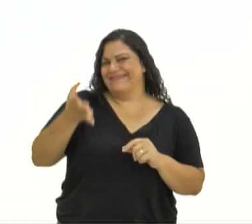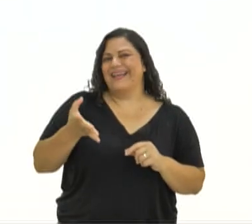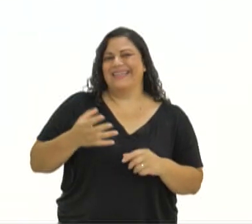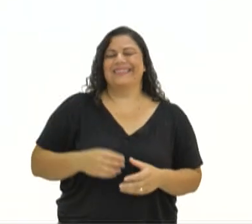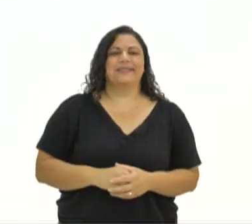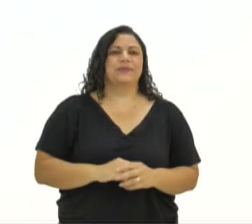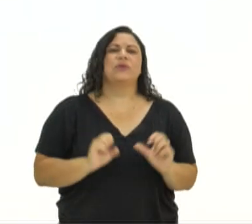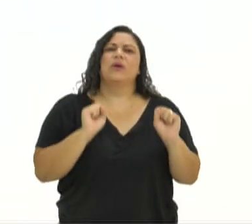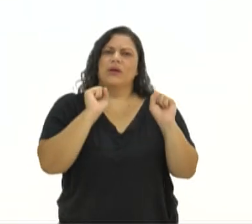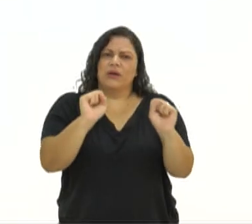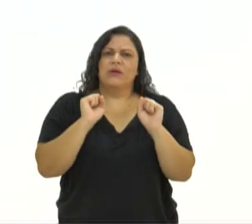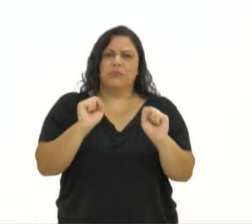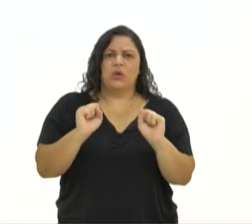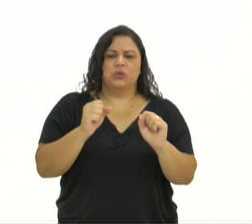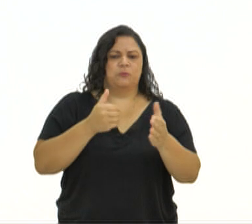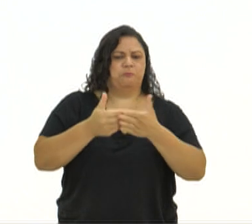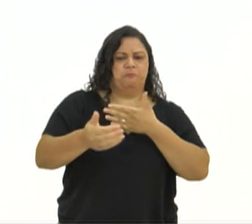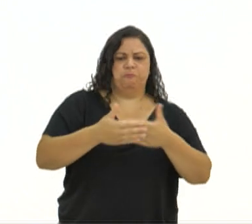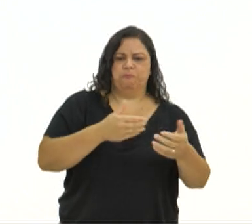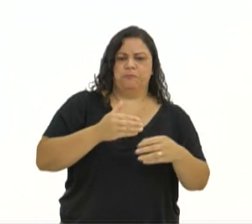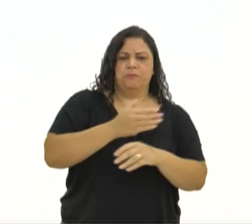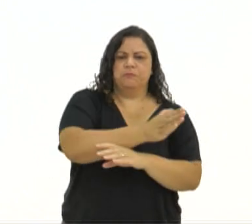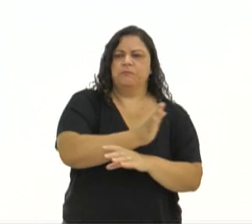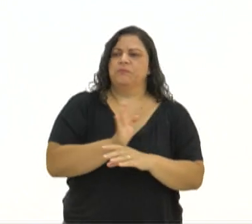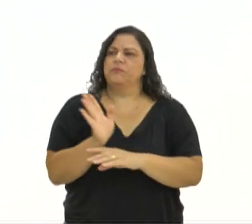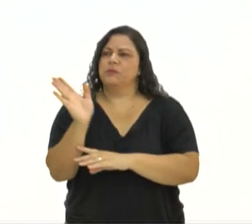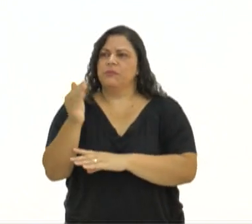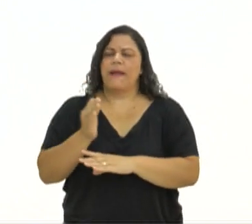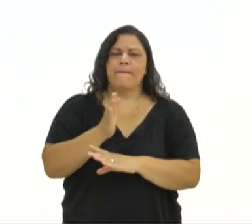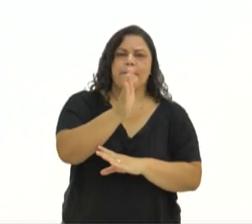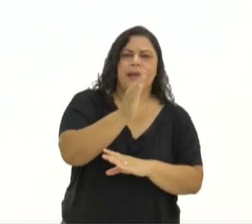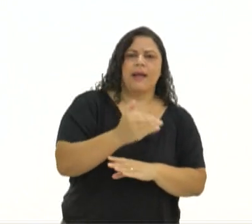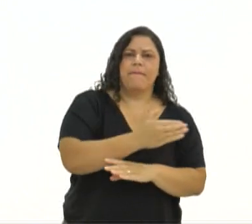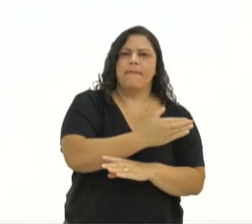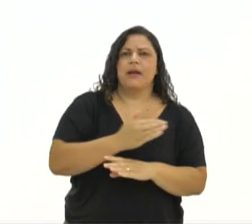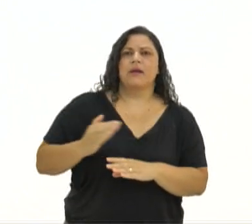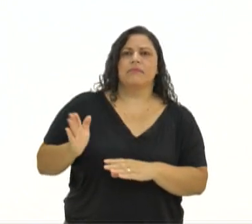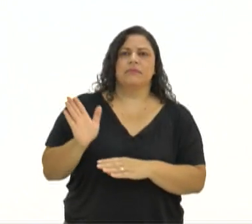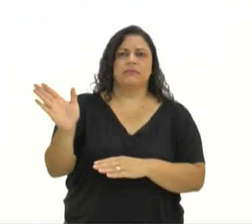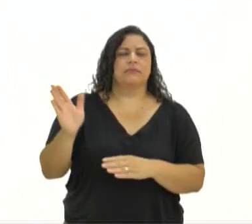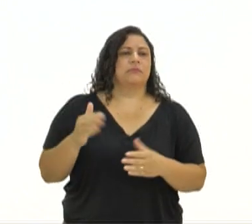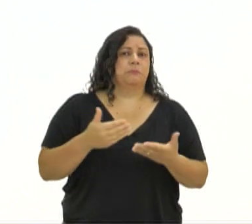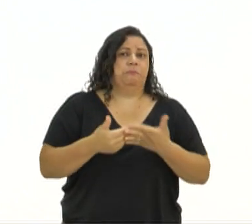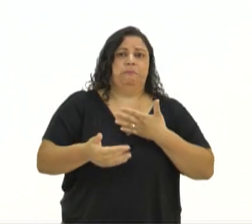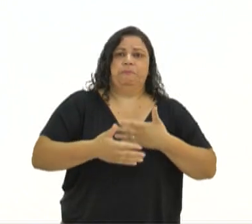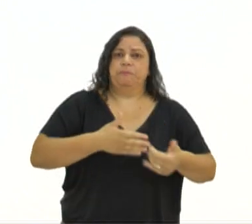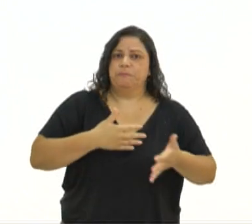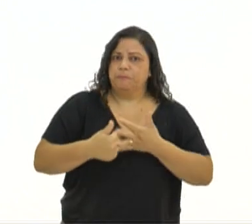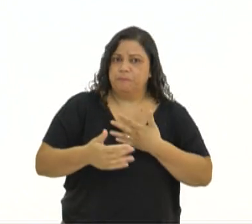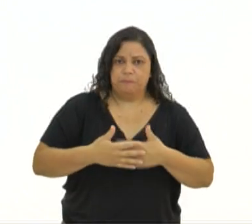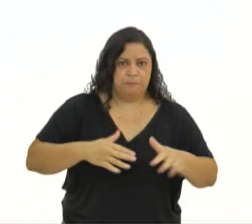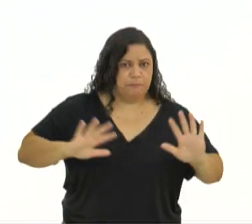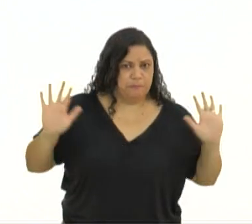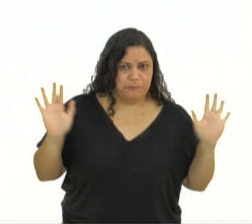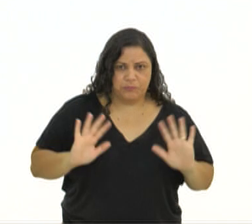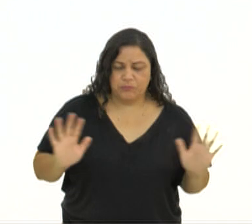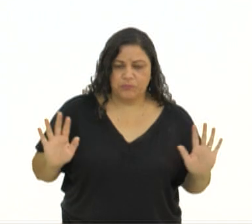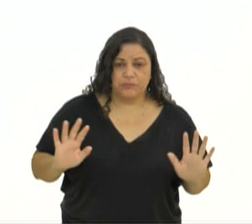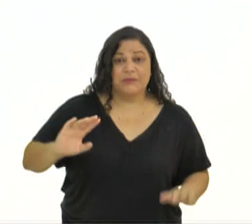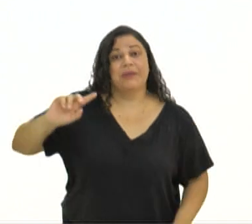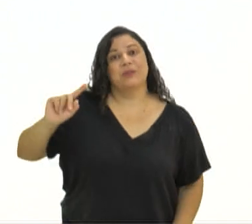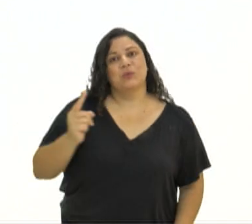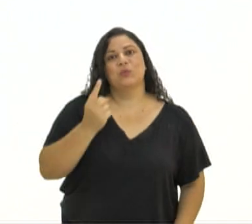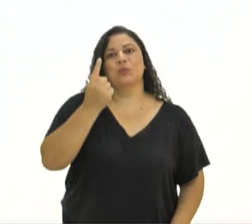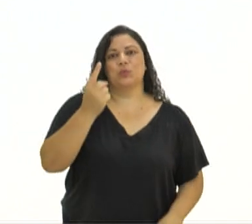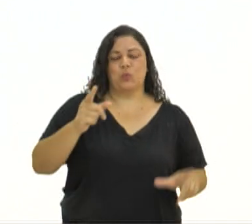pode se mover em qualquer direção. Qualquer direção ele pode se mover. Porém, ele pode se movimentar apenas uma casa por